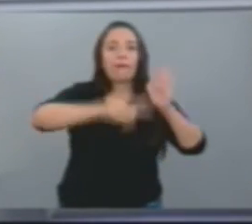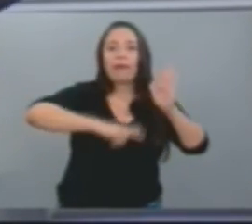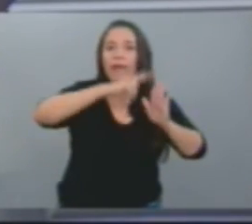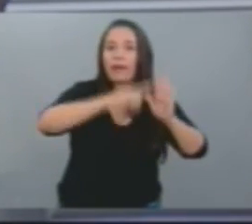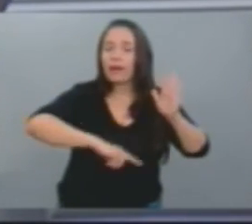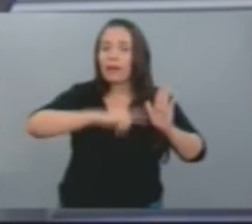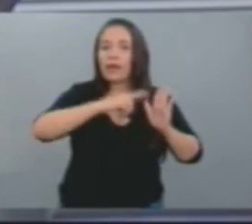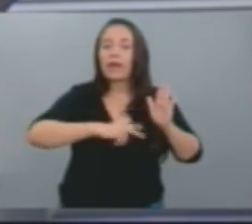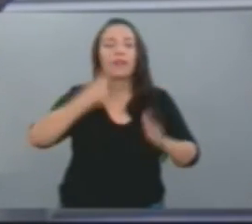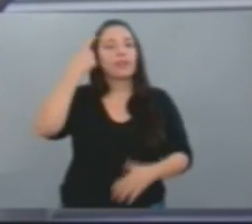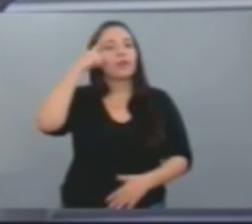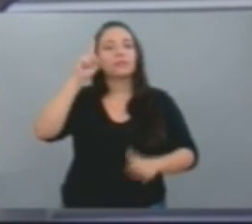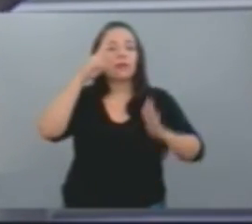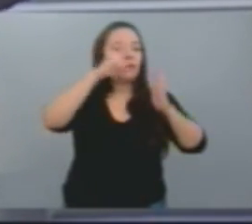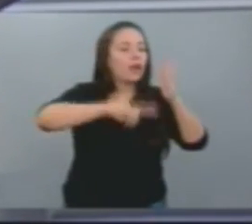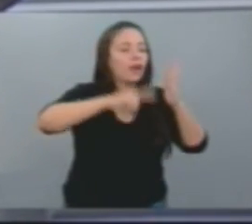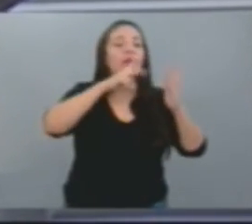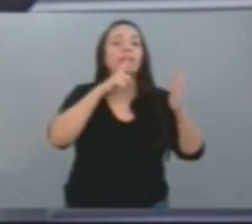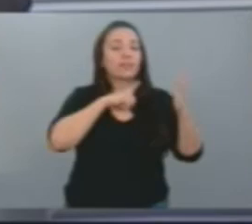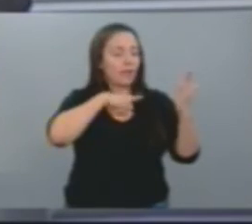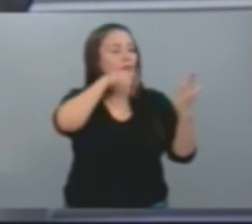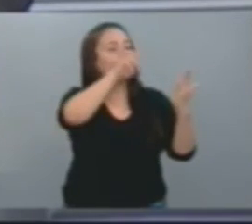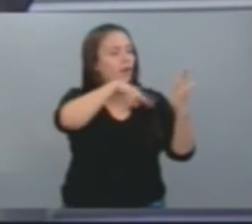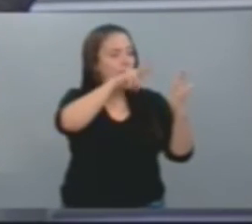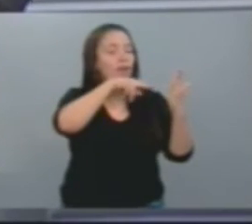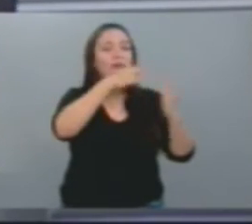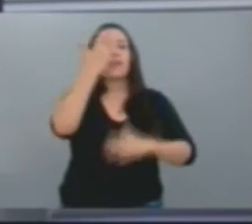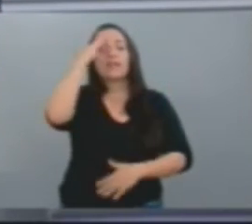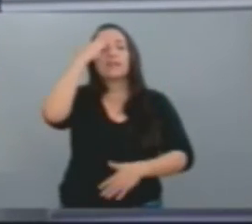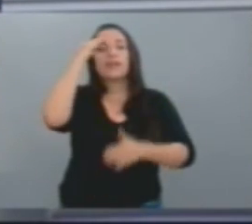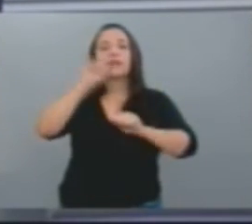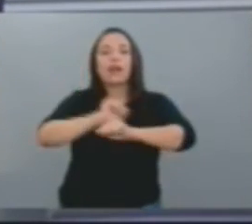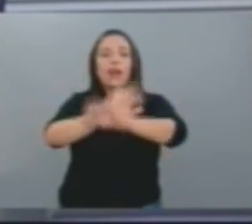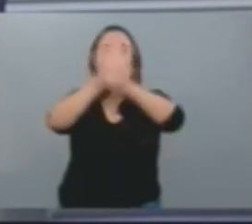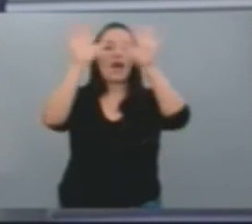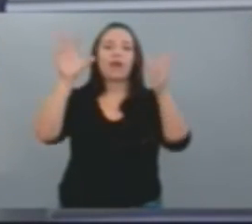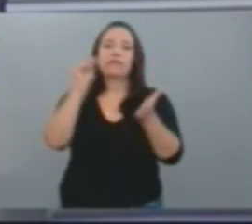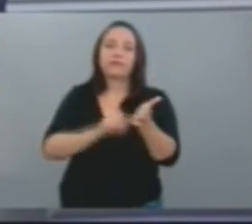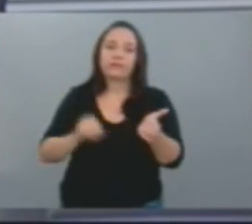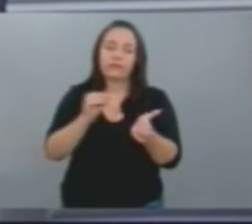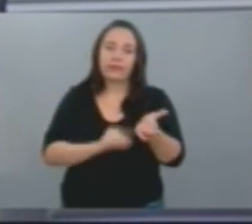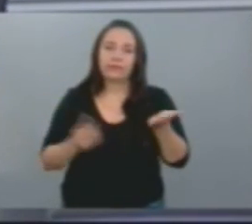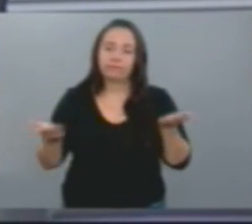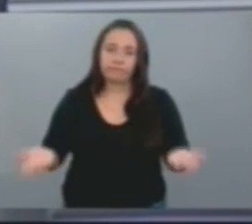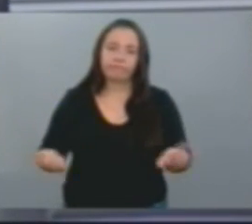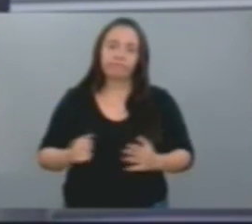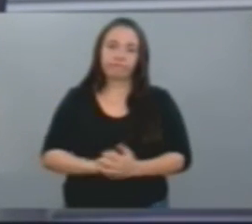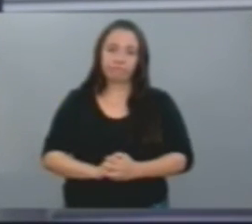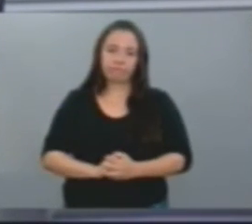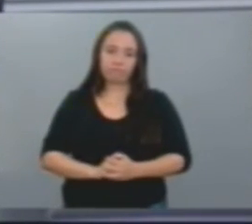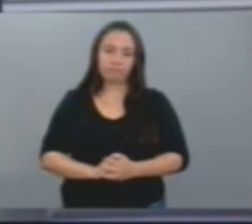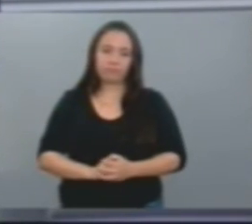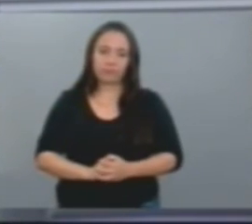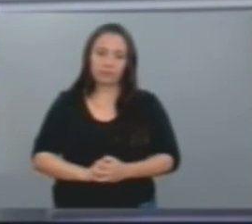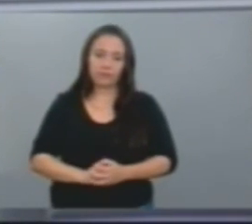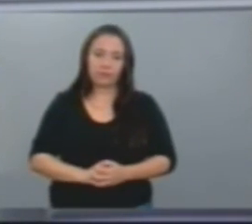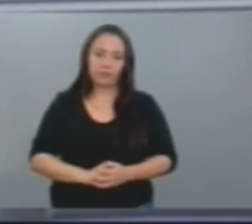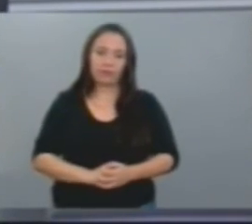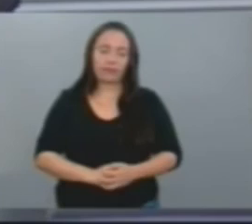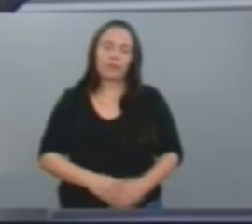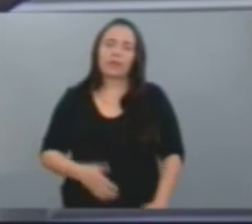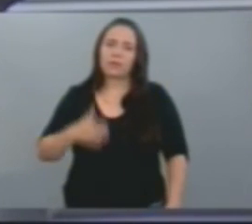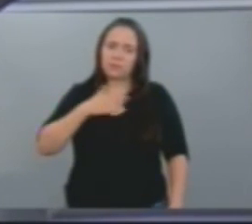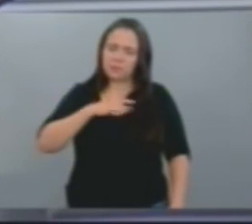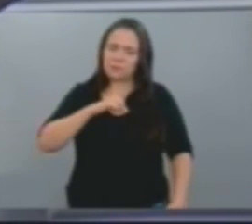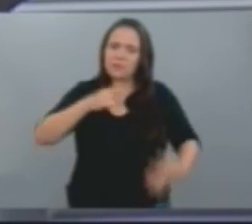sabem ler, ou que leem não entendem nada. Falo isso, deputado Renato, porque tenho como